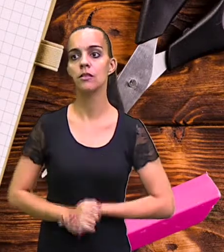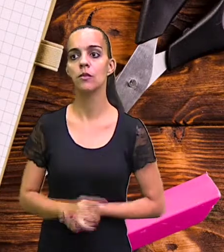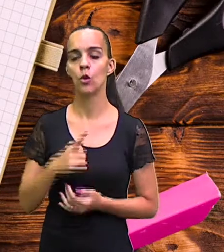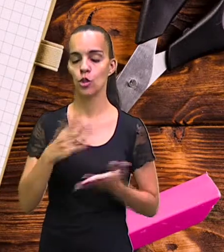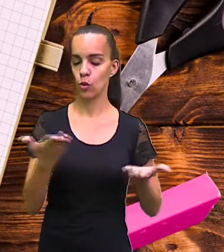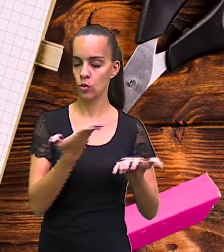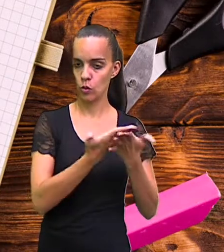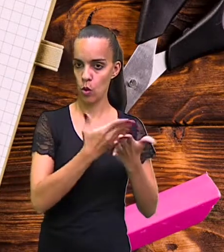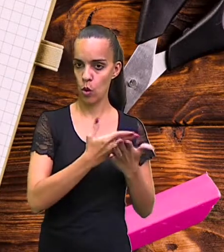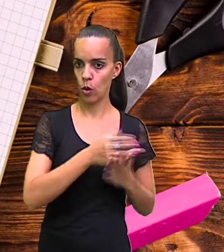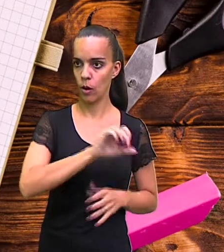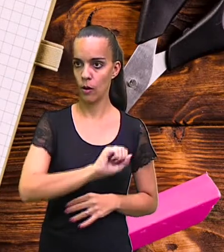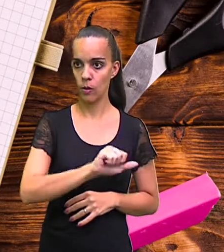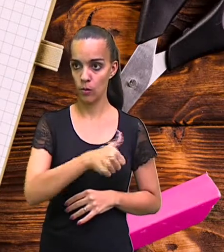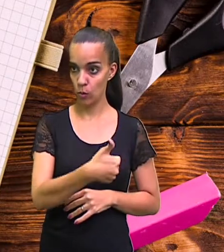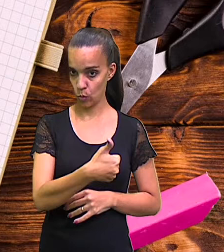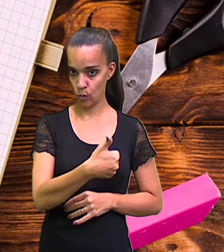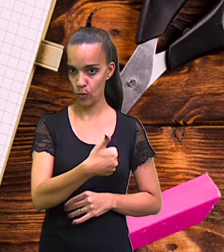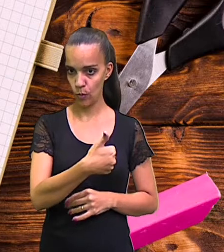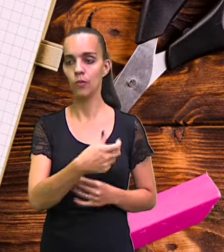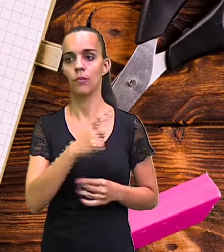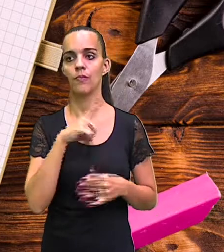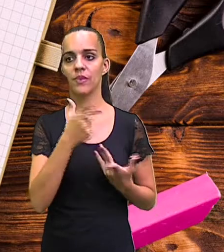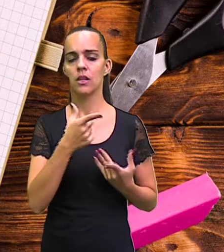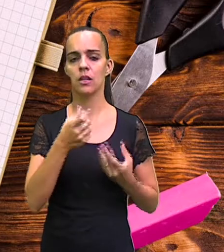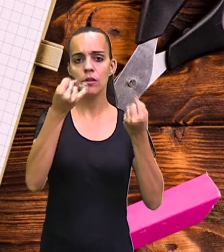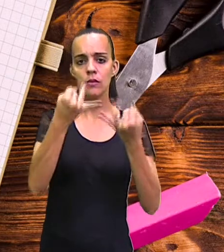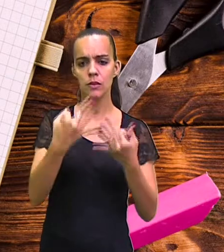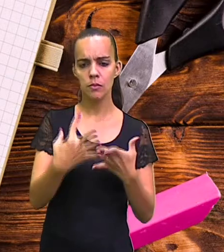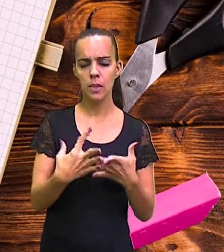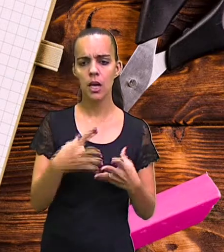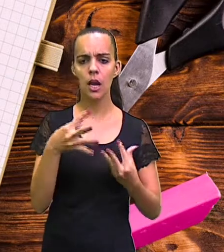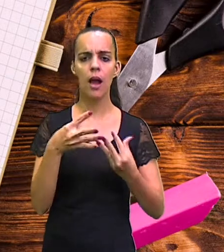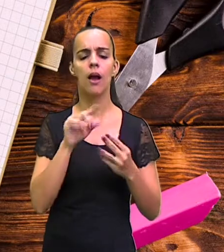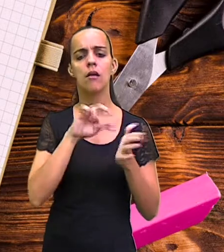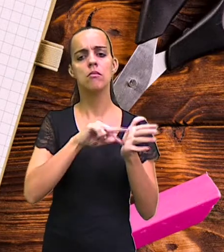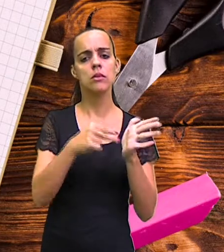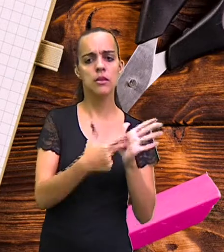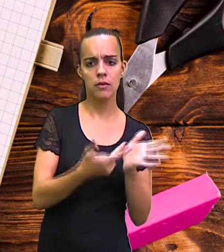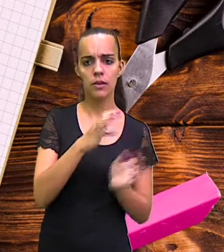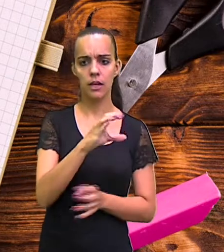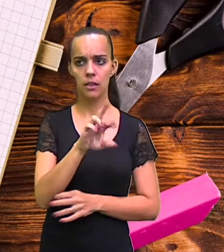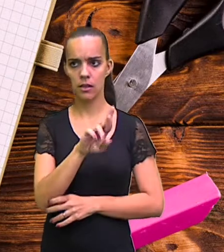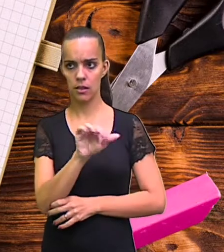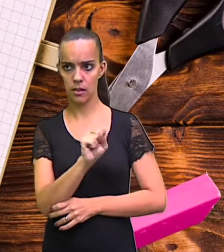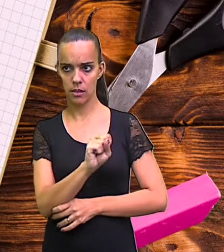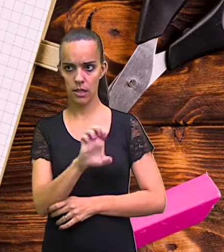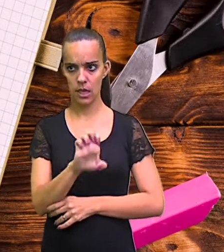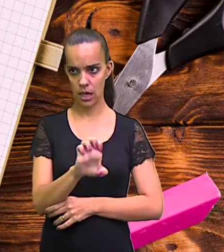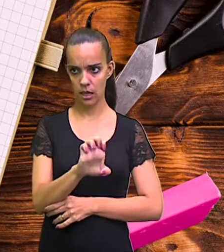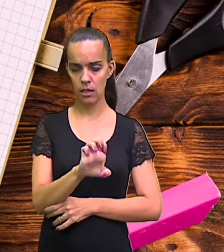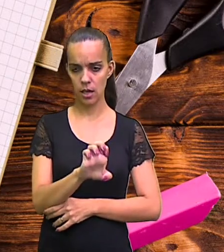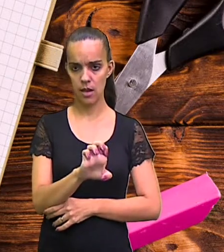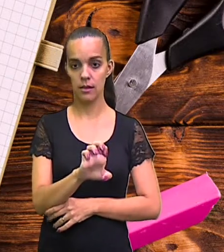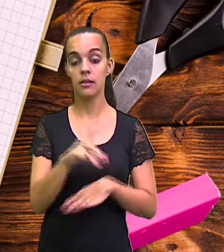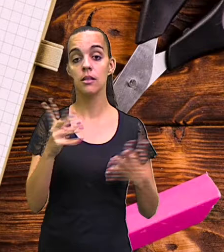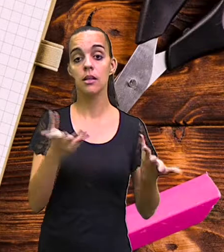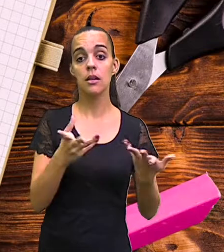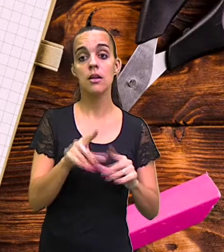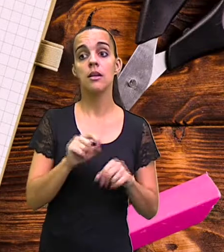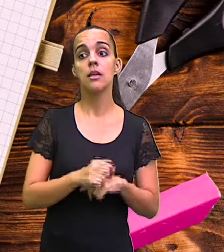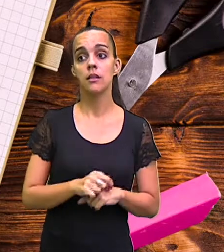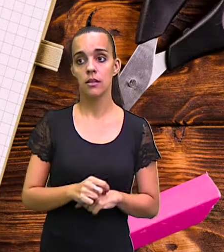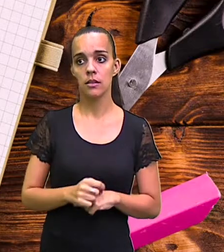aula de hoje, eu farei uma introdução e na próxima eu trarei os demais casos que eu já